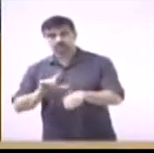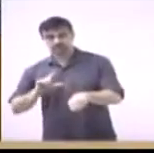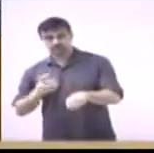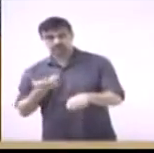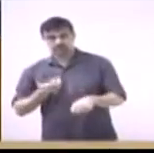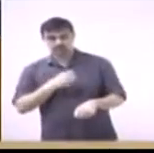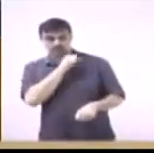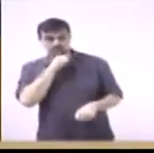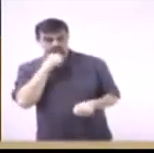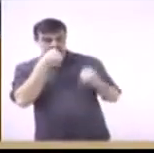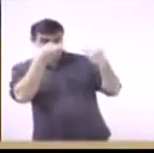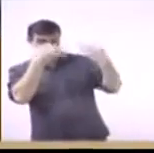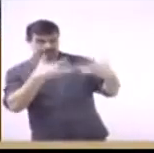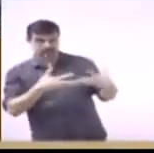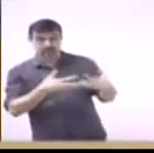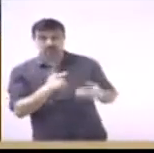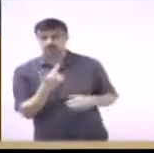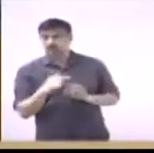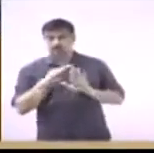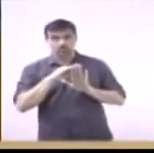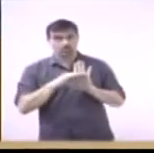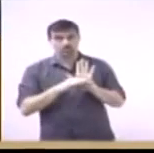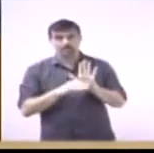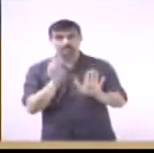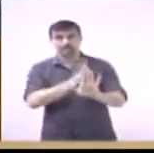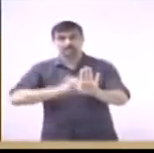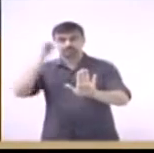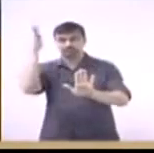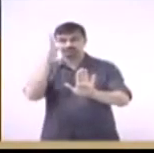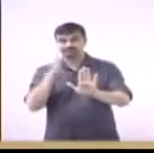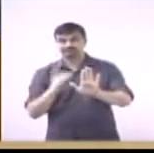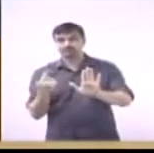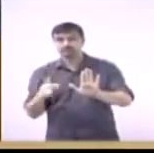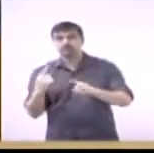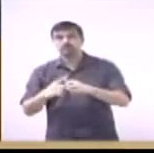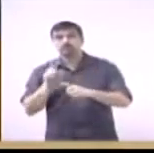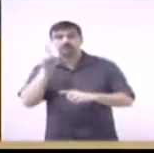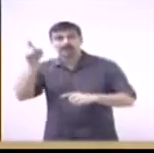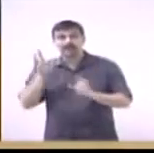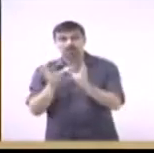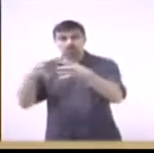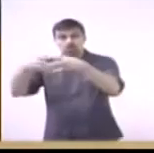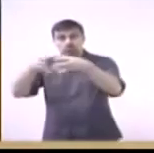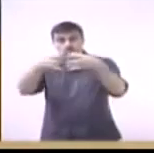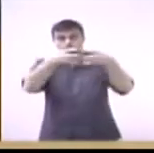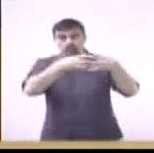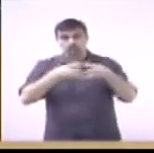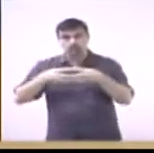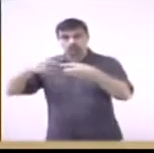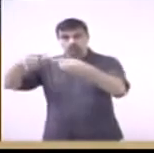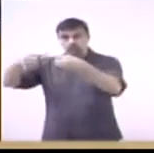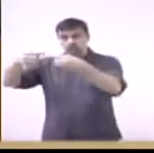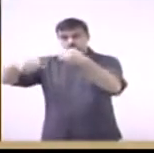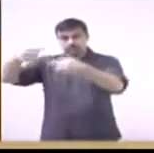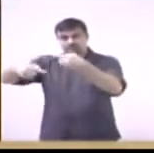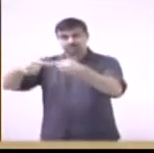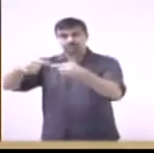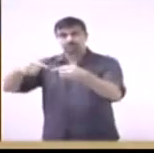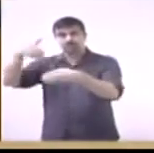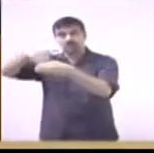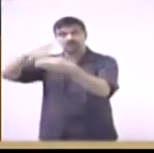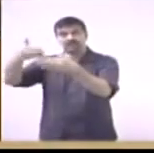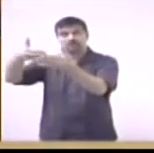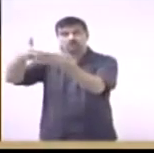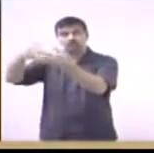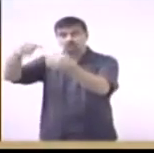quero explicar que não existe nada no plano nacional porque foi derrubado nas comissões. Então, quando o projeto sai,